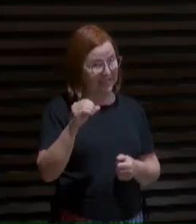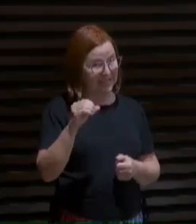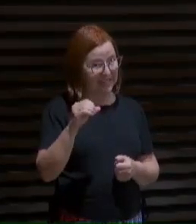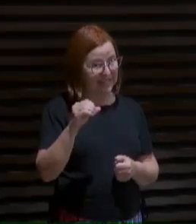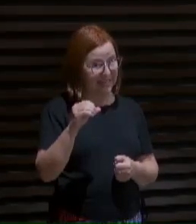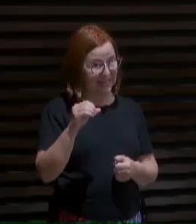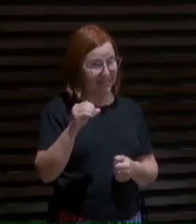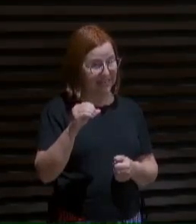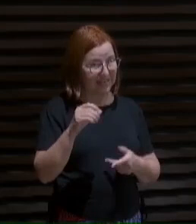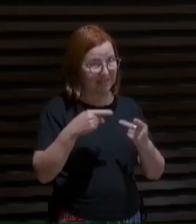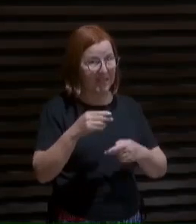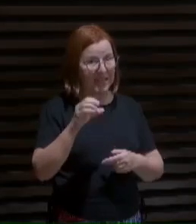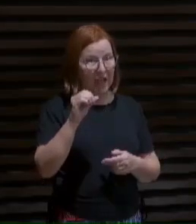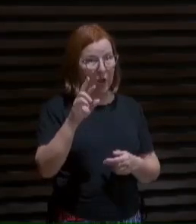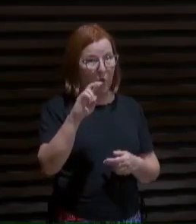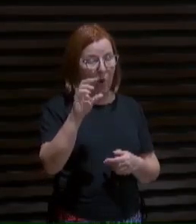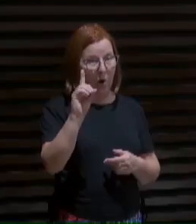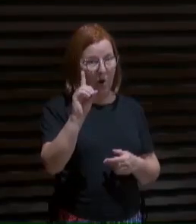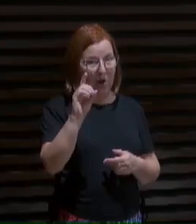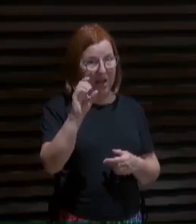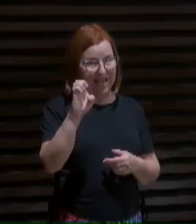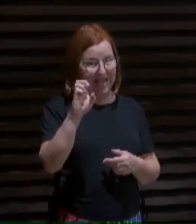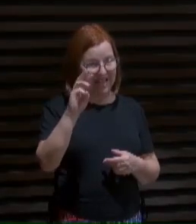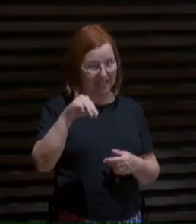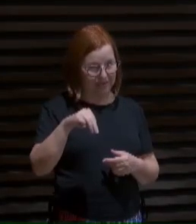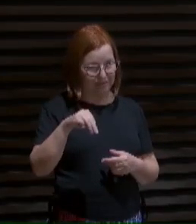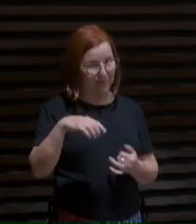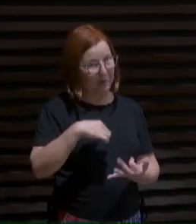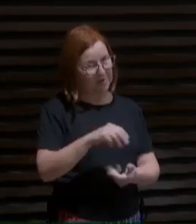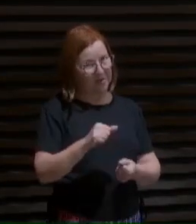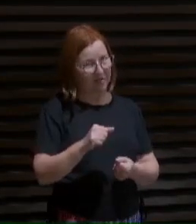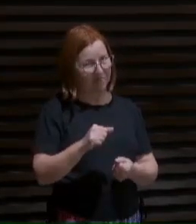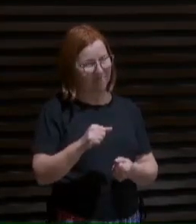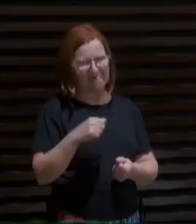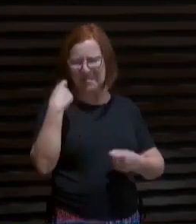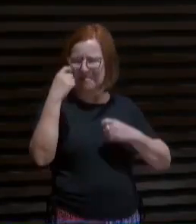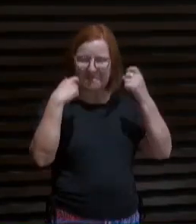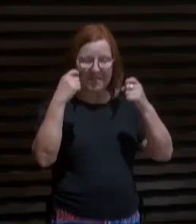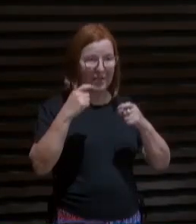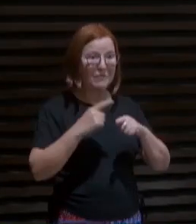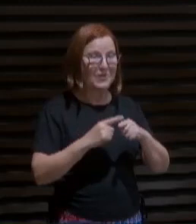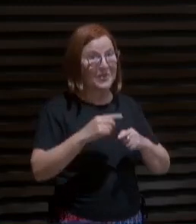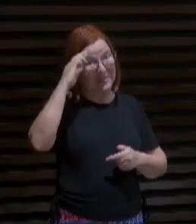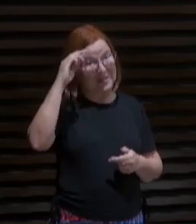só para curiosidade. Não fica preocupado não. Porque o Senhor pode vir